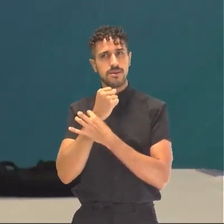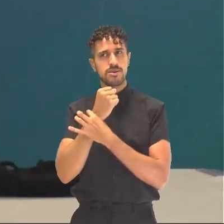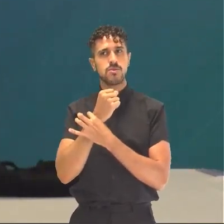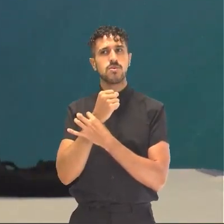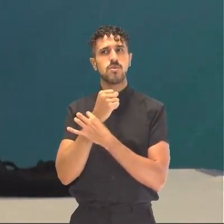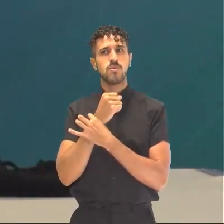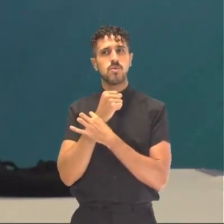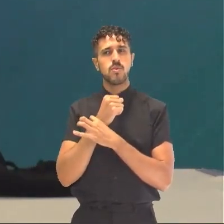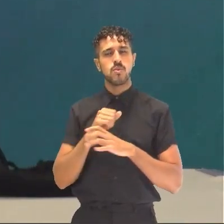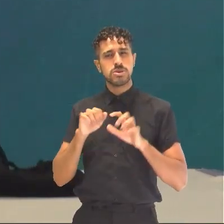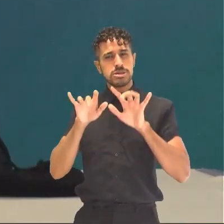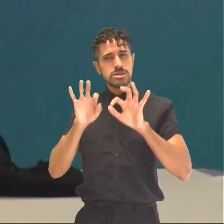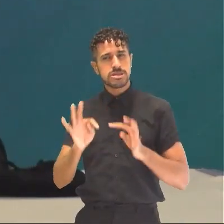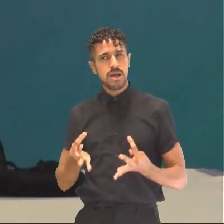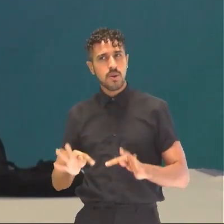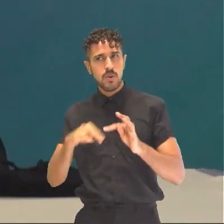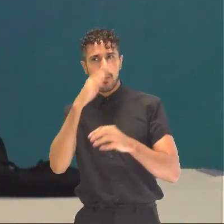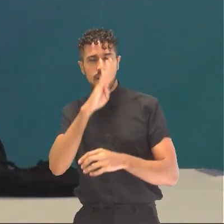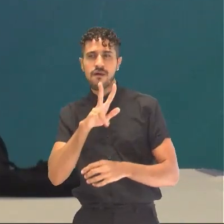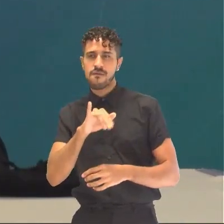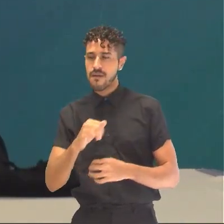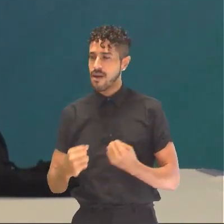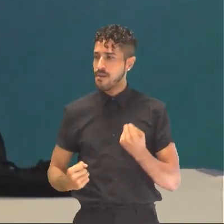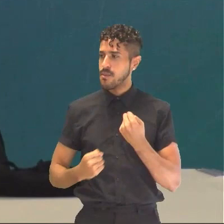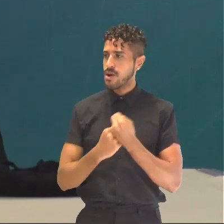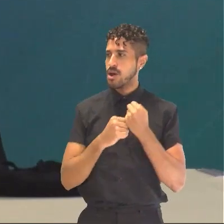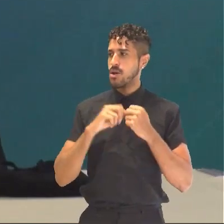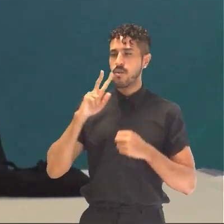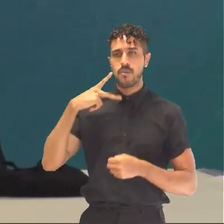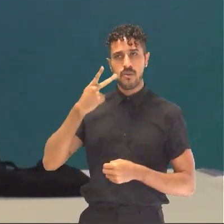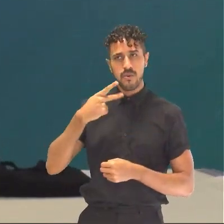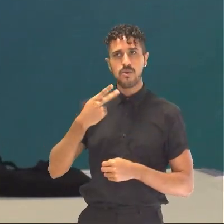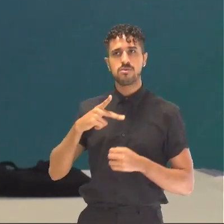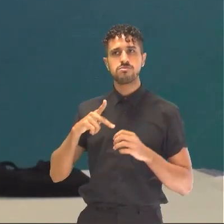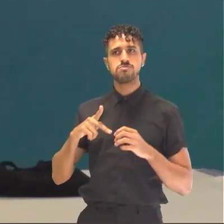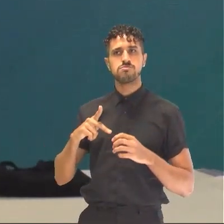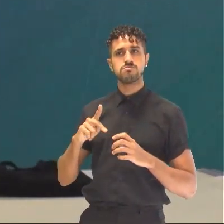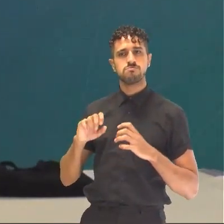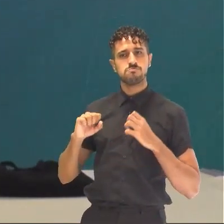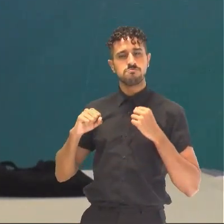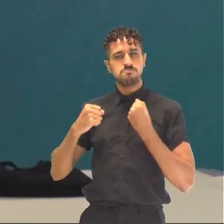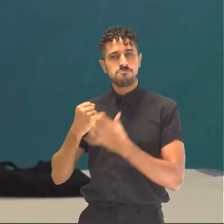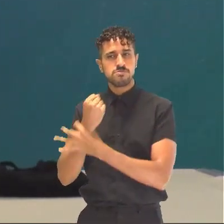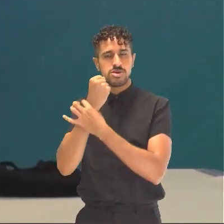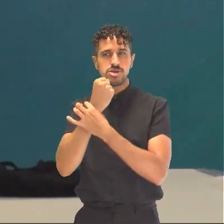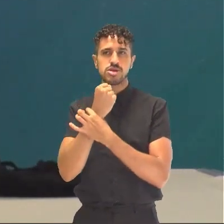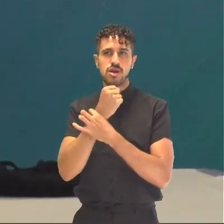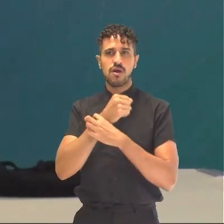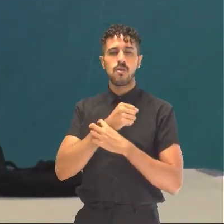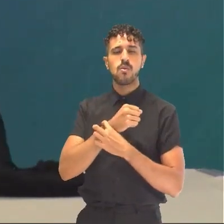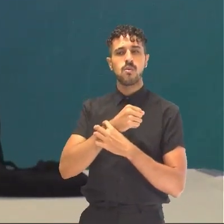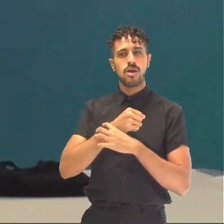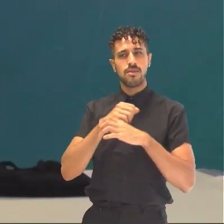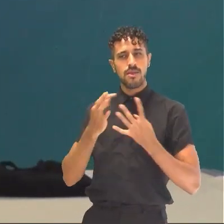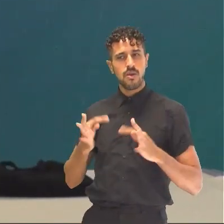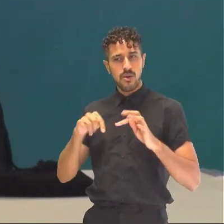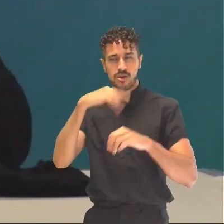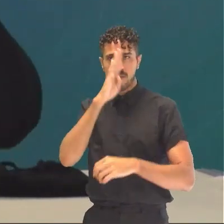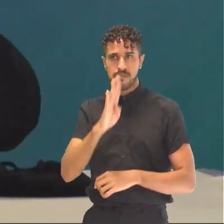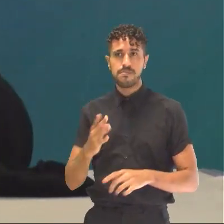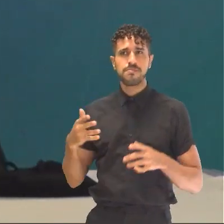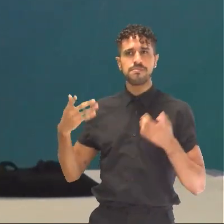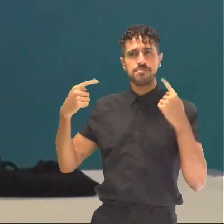segurança cibernética do Brasil e que vai dar suporte à política de defesa e segurança cibernética nacional. Então, o ITER faz parte desse